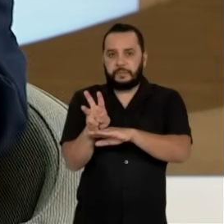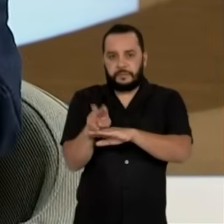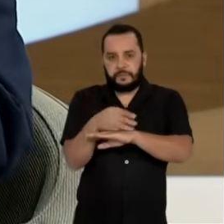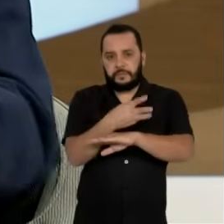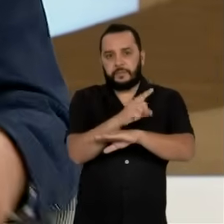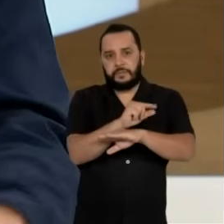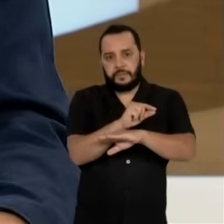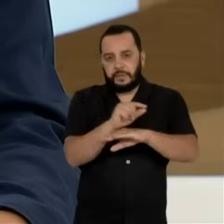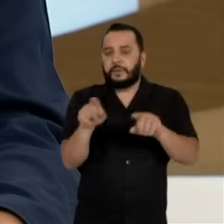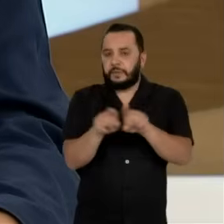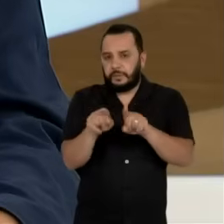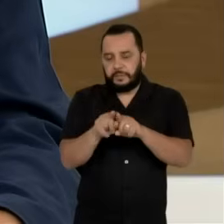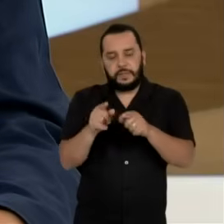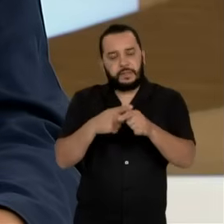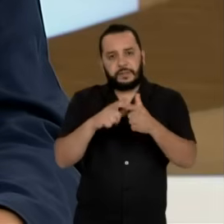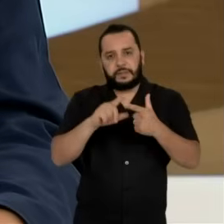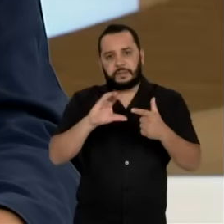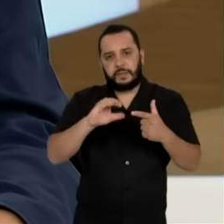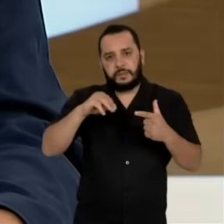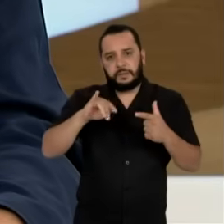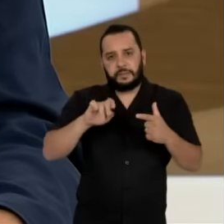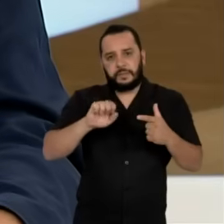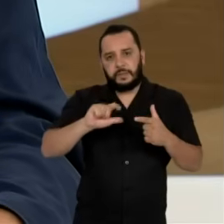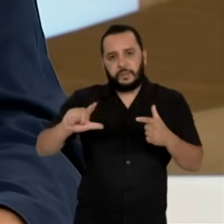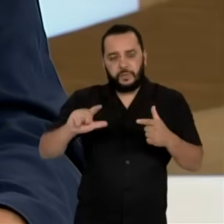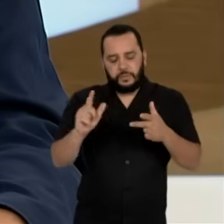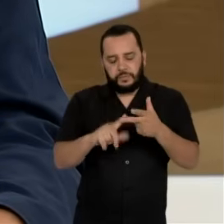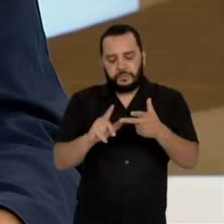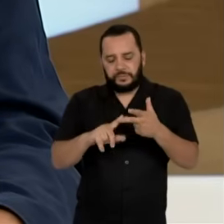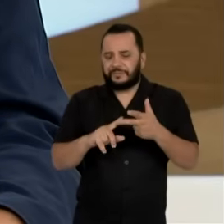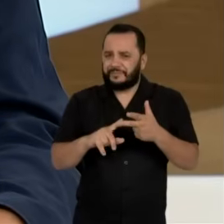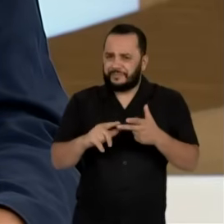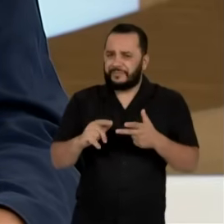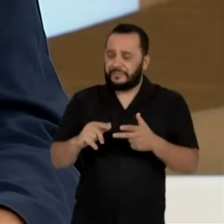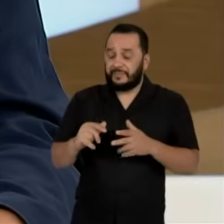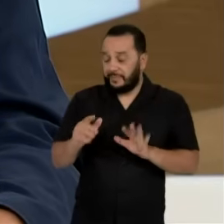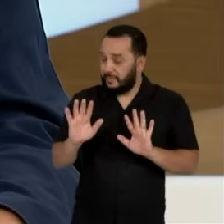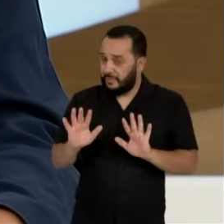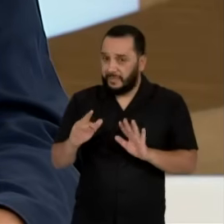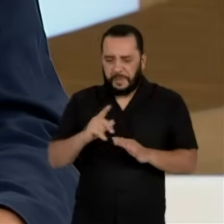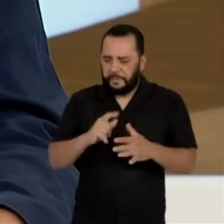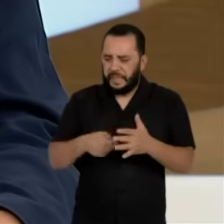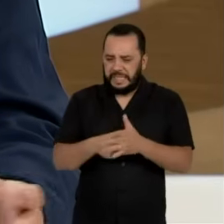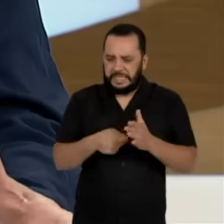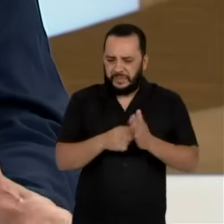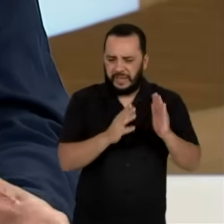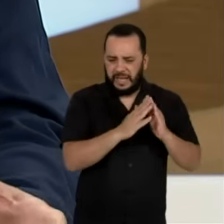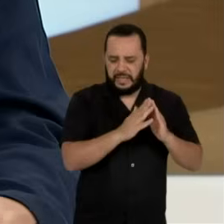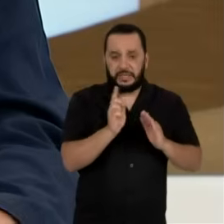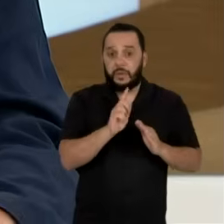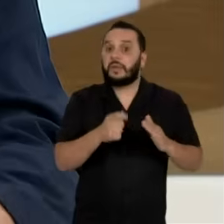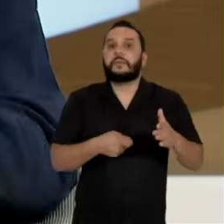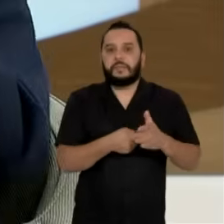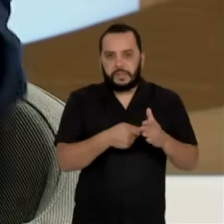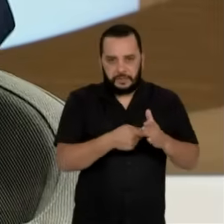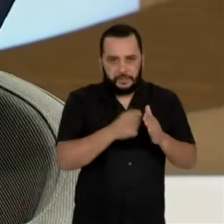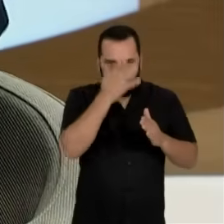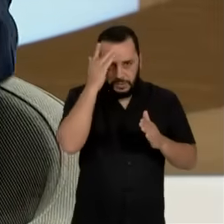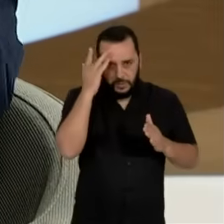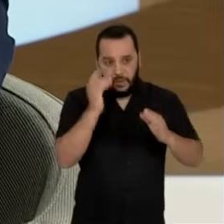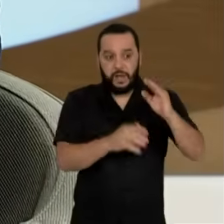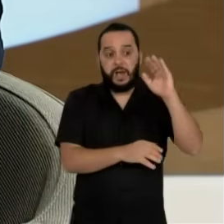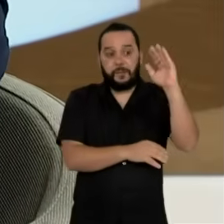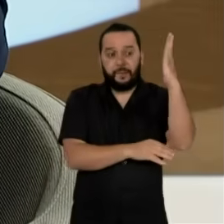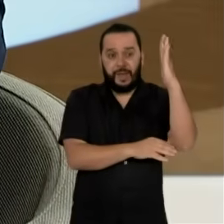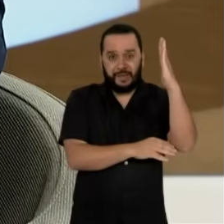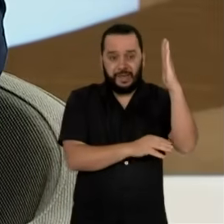ser que case com alguém e tal. E a pressão, sim, mas é em função de madeiras nobres, né, invasão de